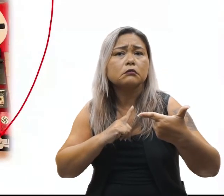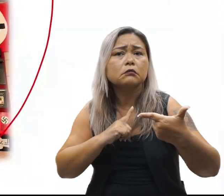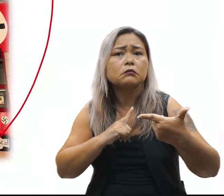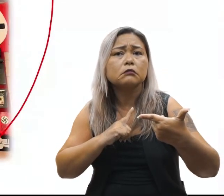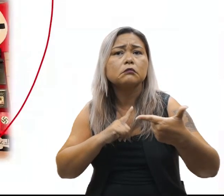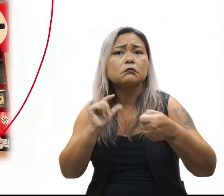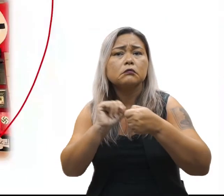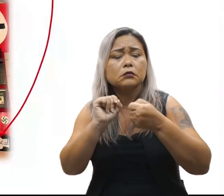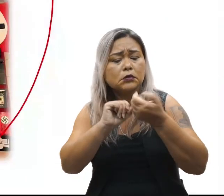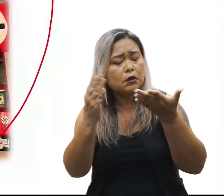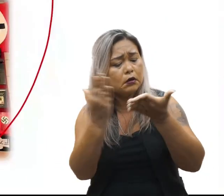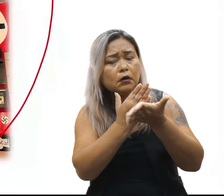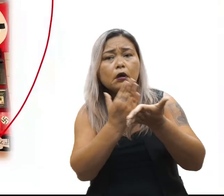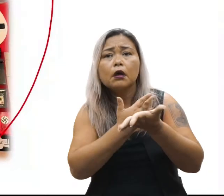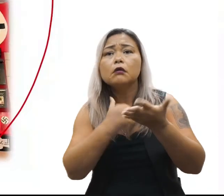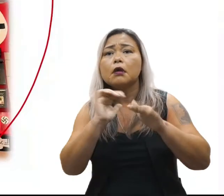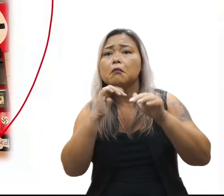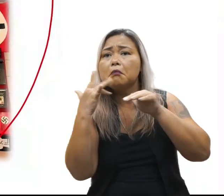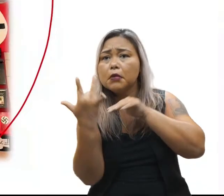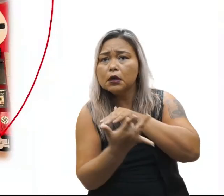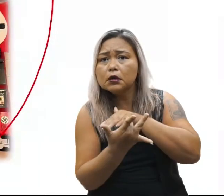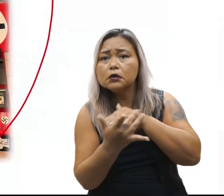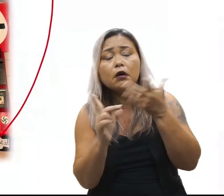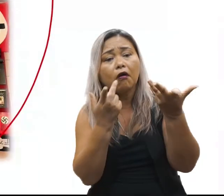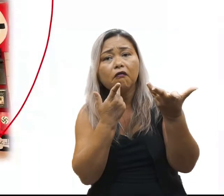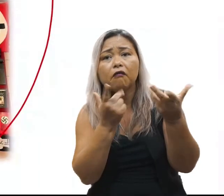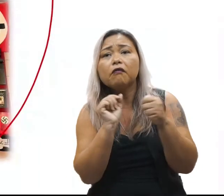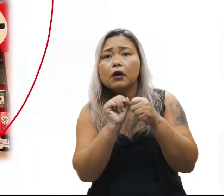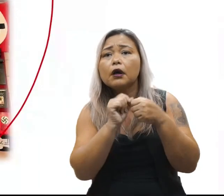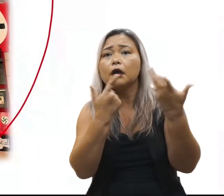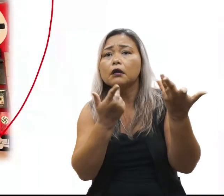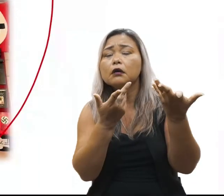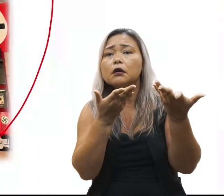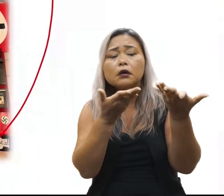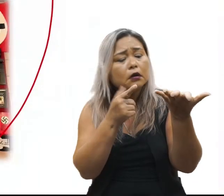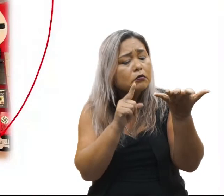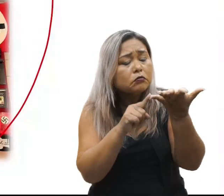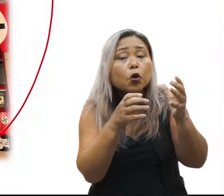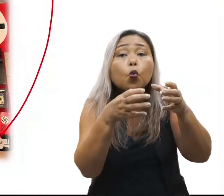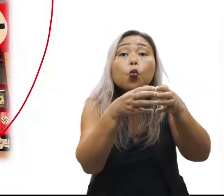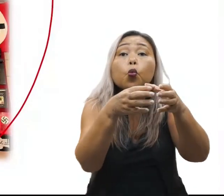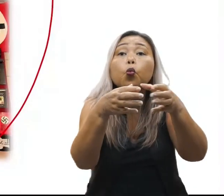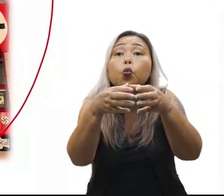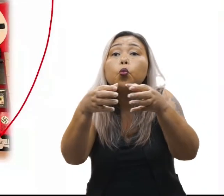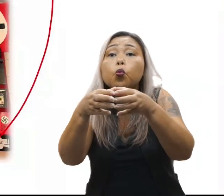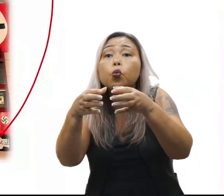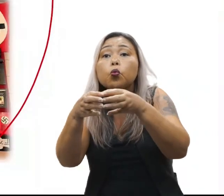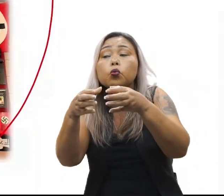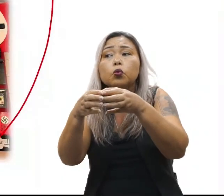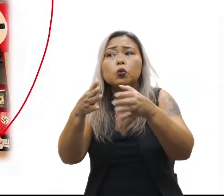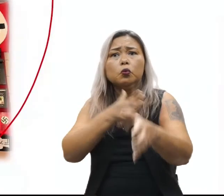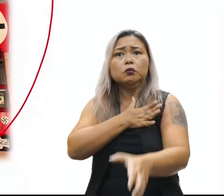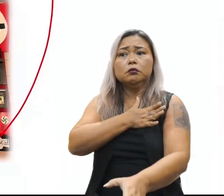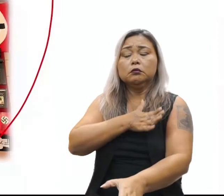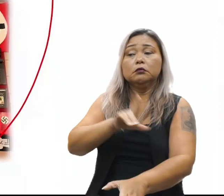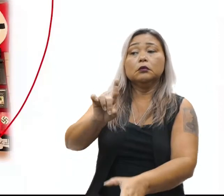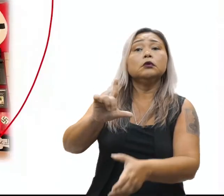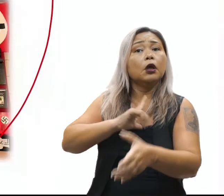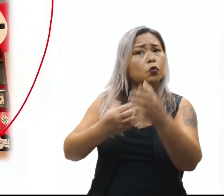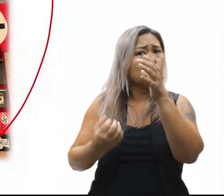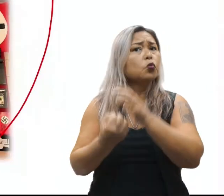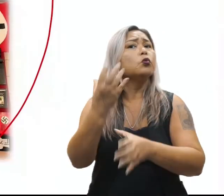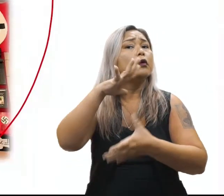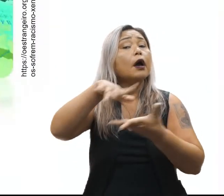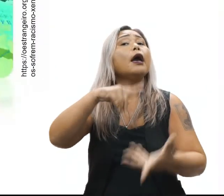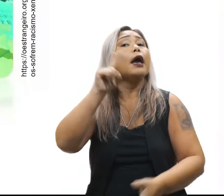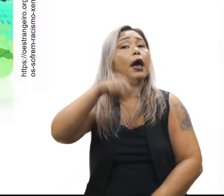matérias, né, na mídia que falam dessa questão de vários grupos extremistas que têm surgido no mundo, gente. E é muito perigoso